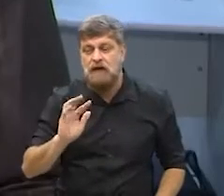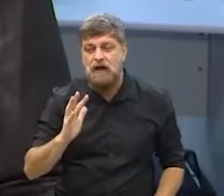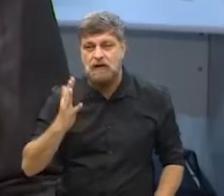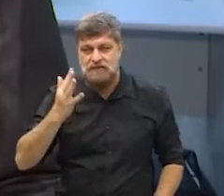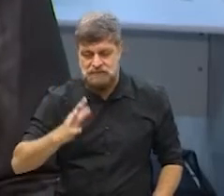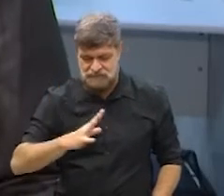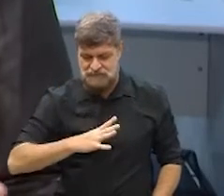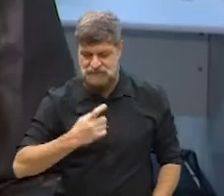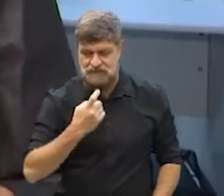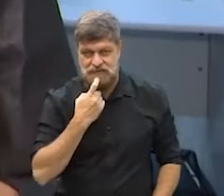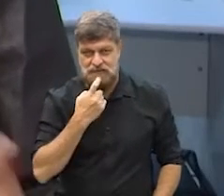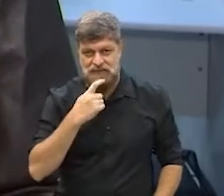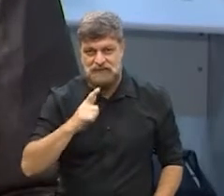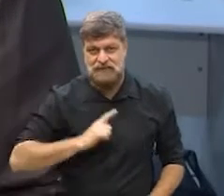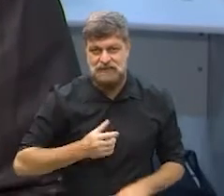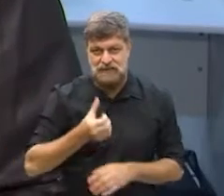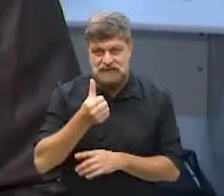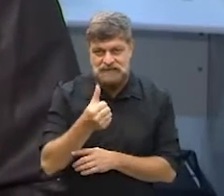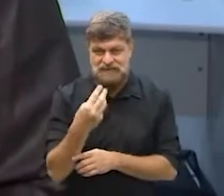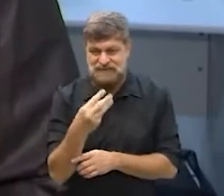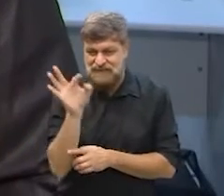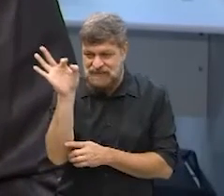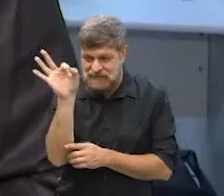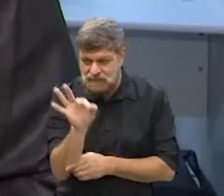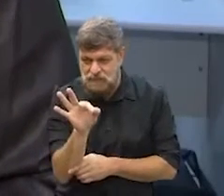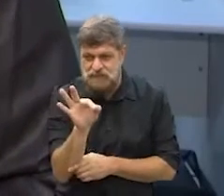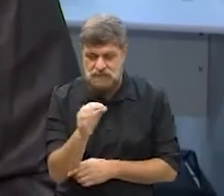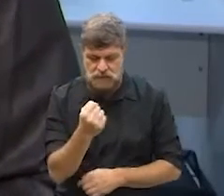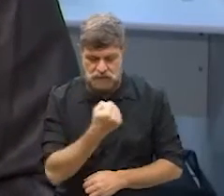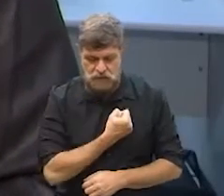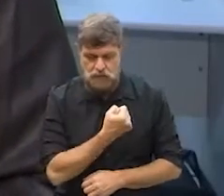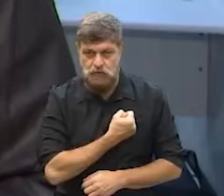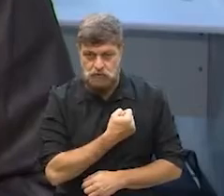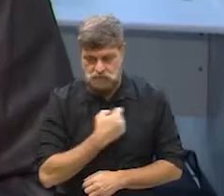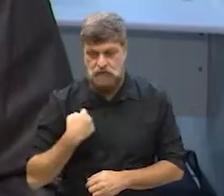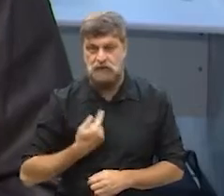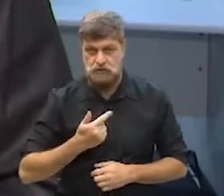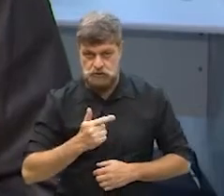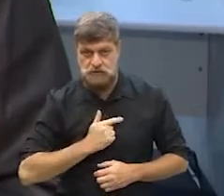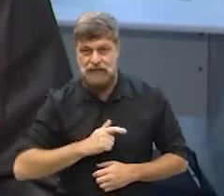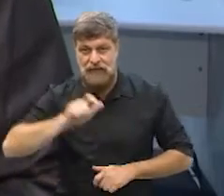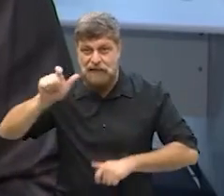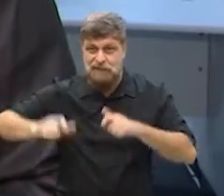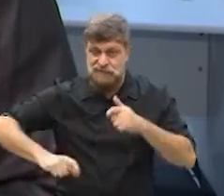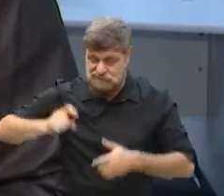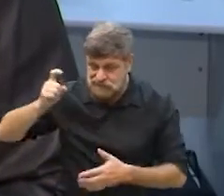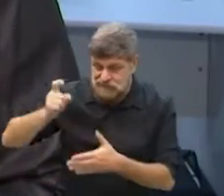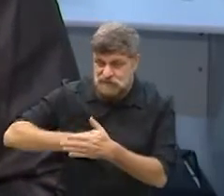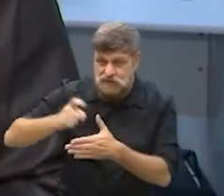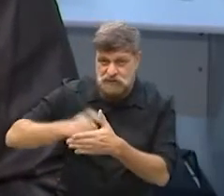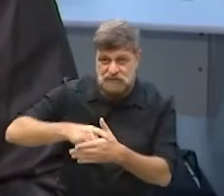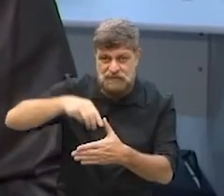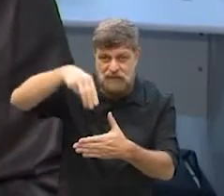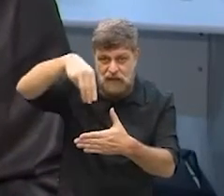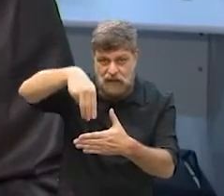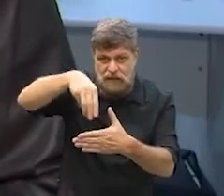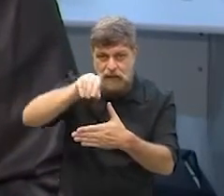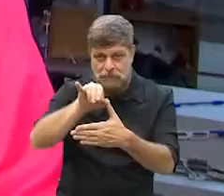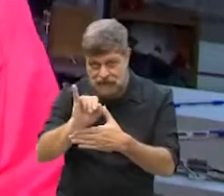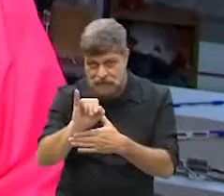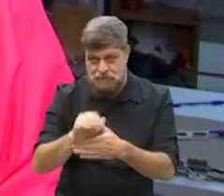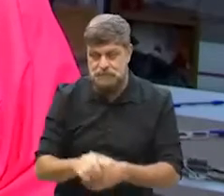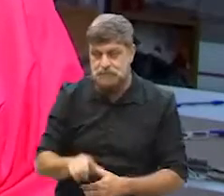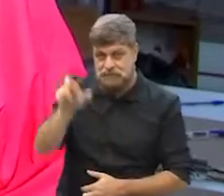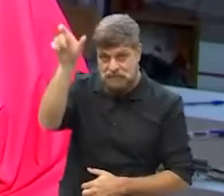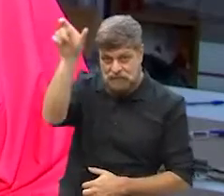isso, Campinas está aí com 63%, é o último número que temos, né, de inadimplentes de MEI em